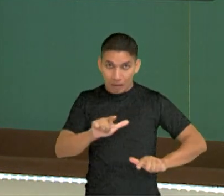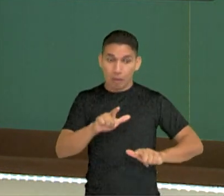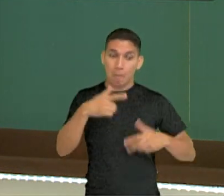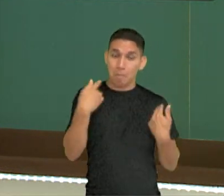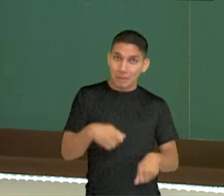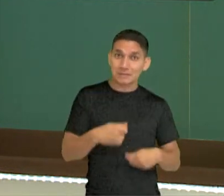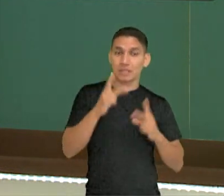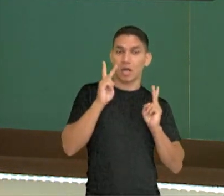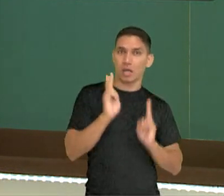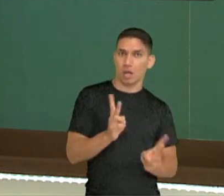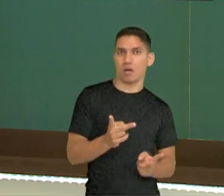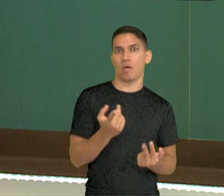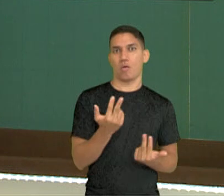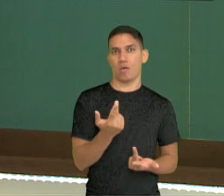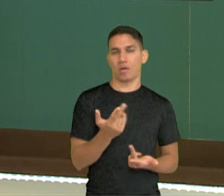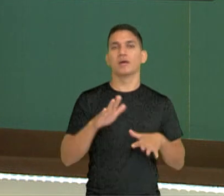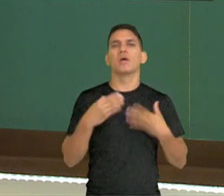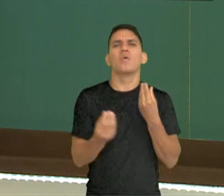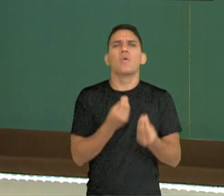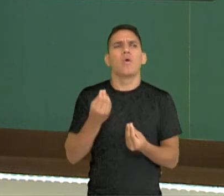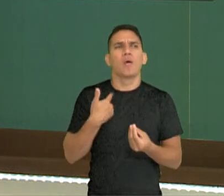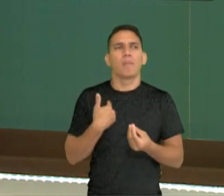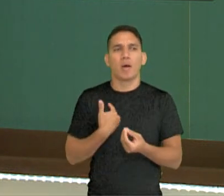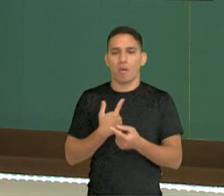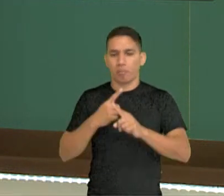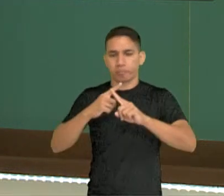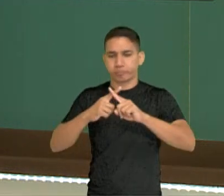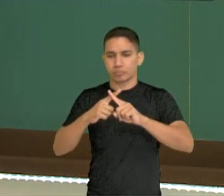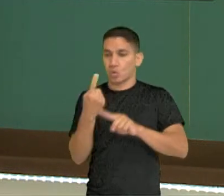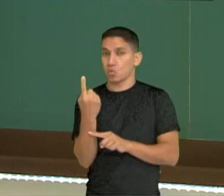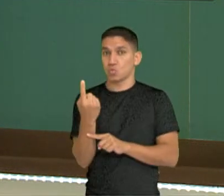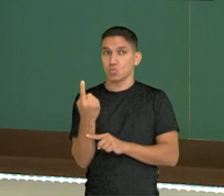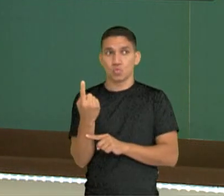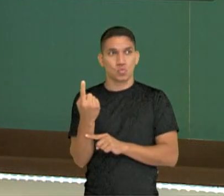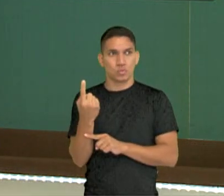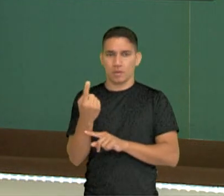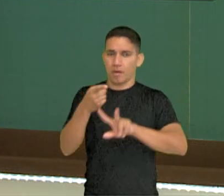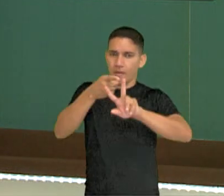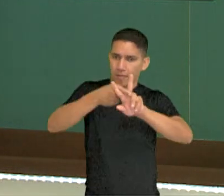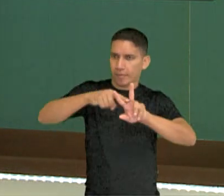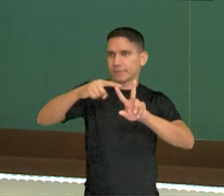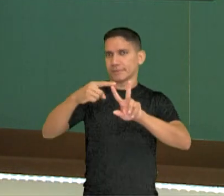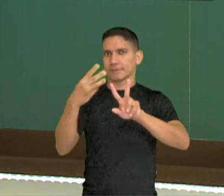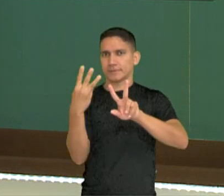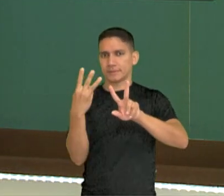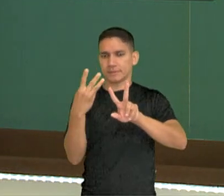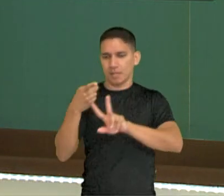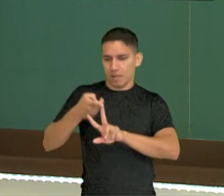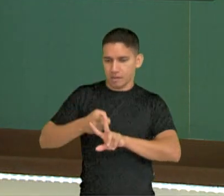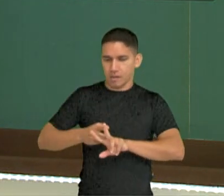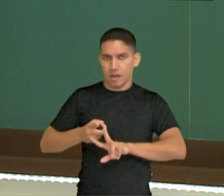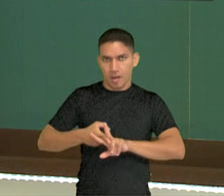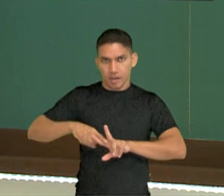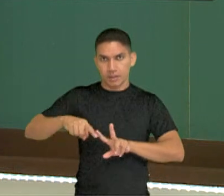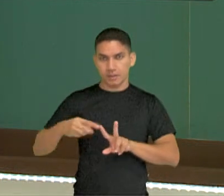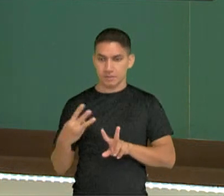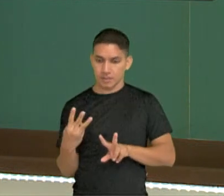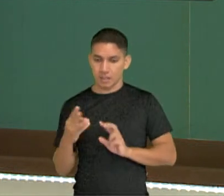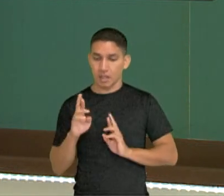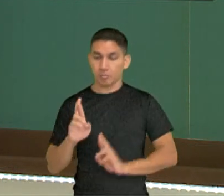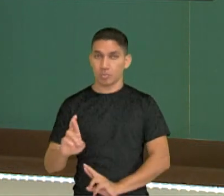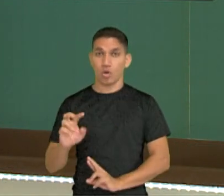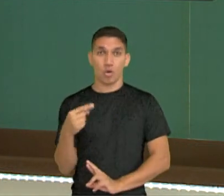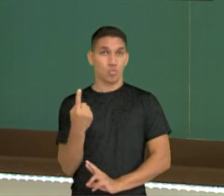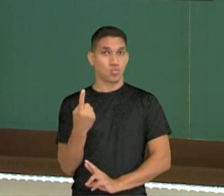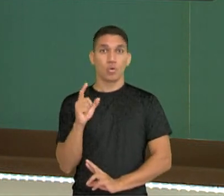racional. Como? Eu multipliquei a fração por 1, por quê? Raiz de 3 dividido por raiz de 3 é 1. Quando você multiplica um